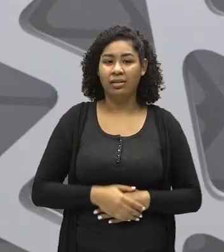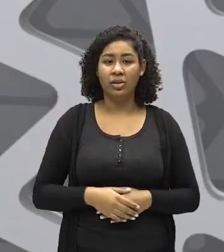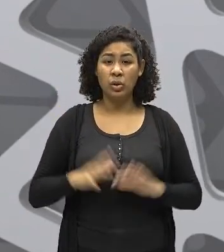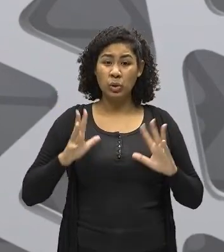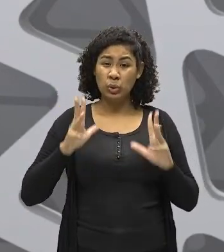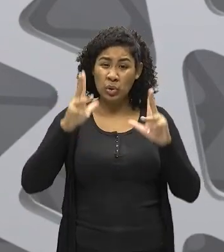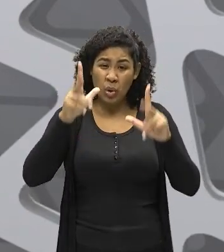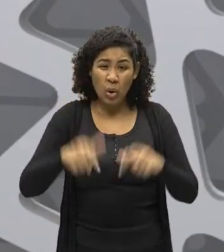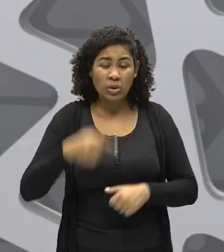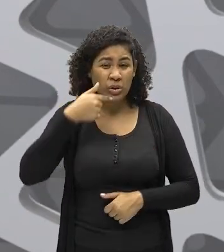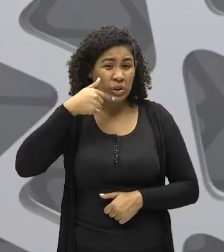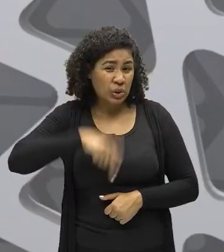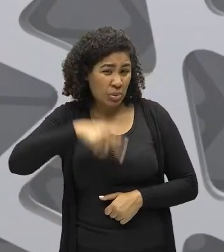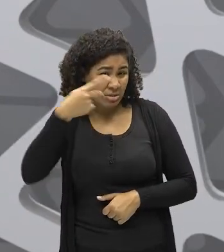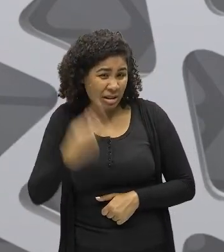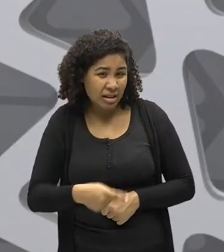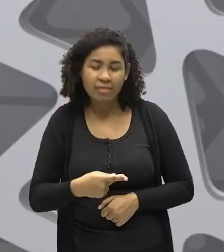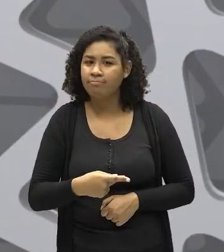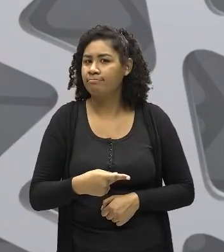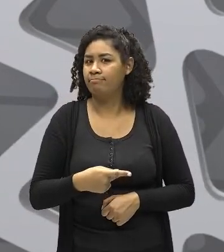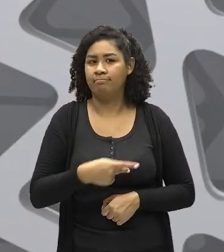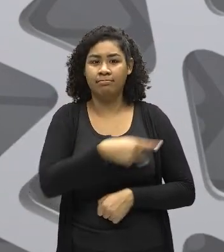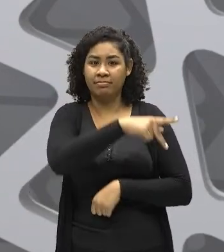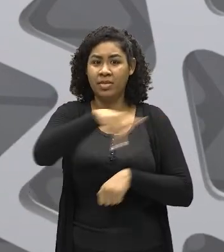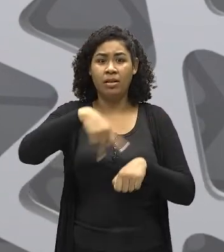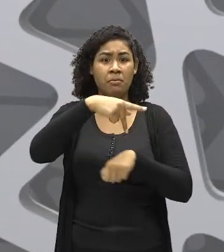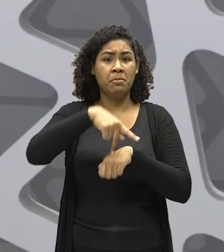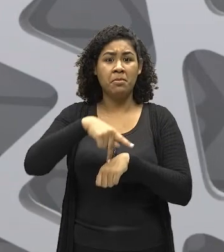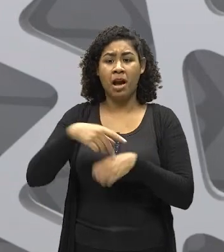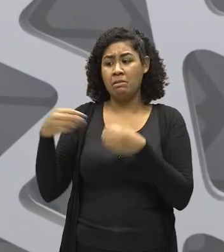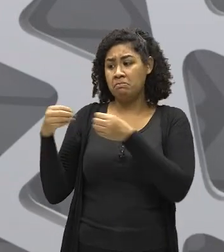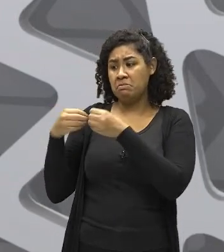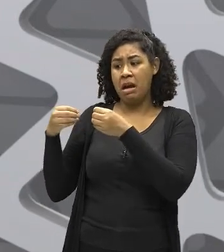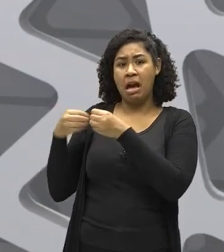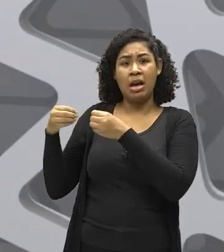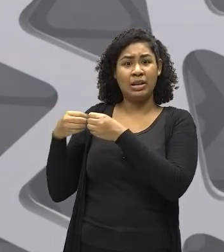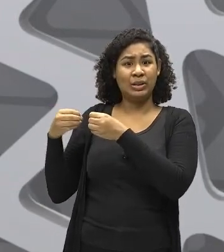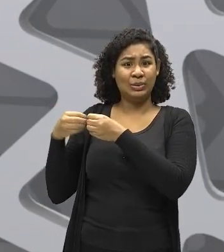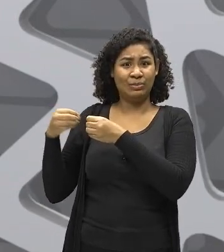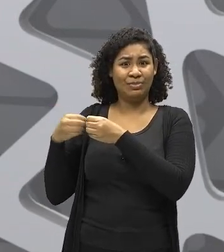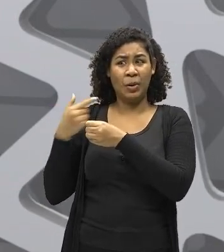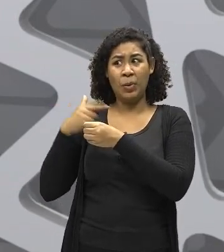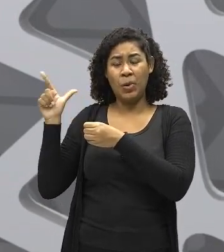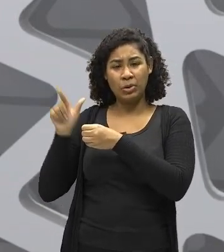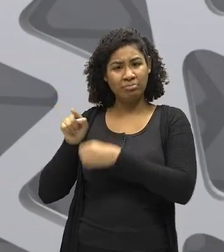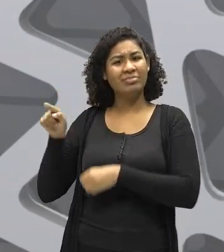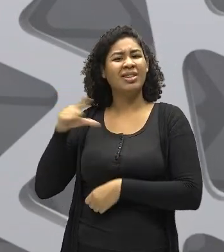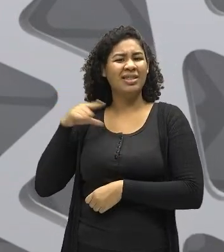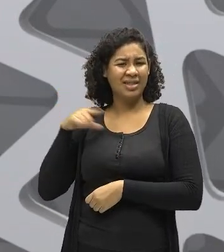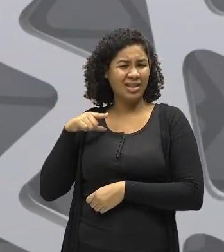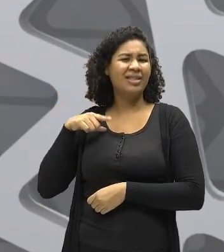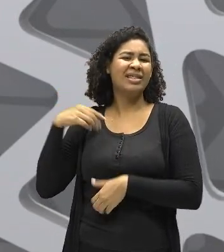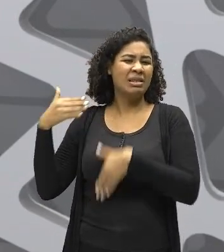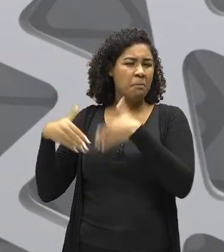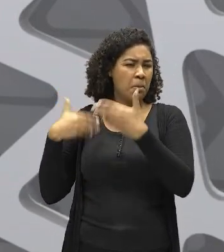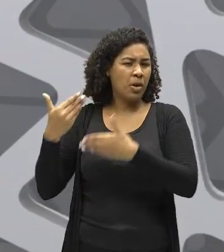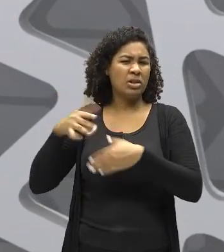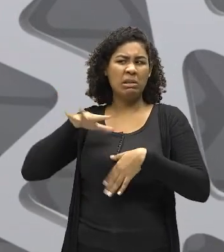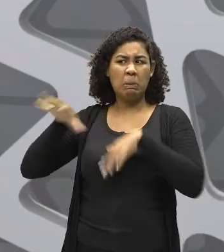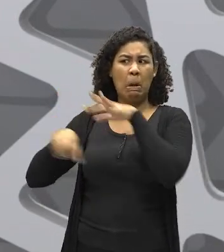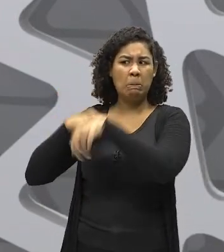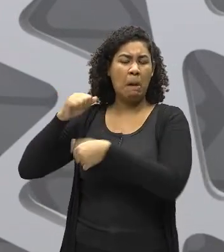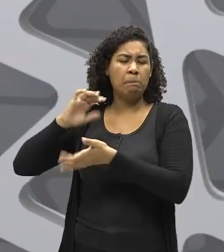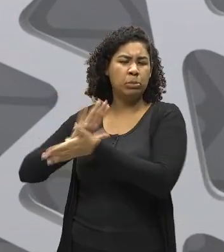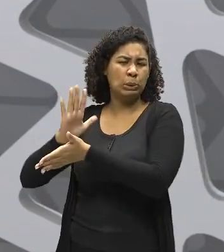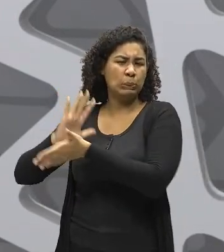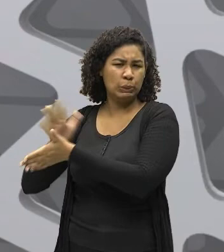aqui. Algumas estão nos nossos países vizinhos, que também, gente, passaram pelo mesmo processo de colonização,